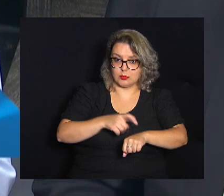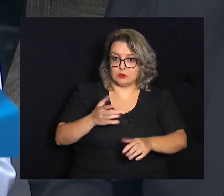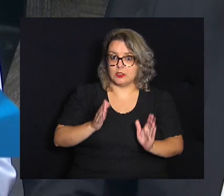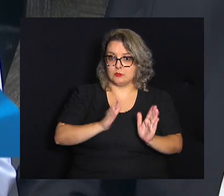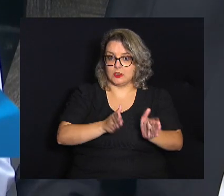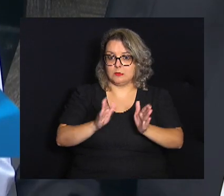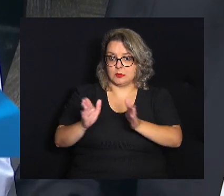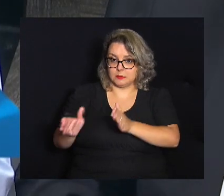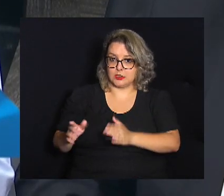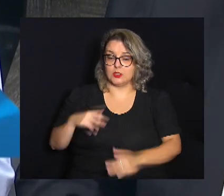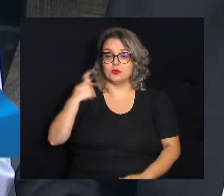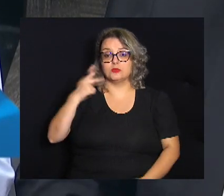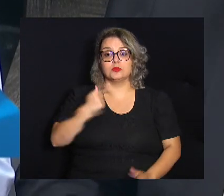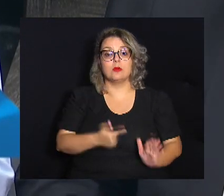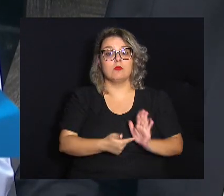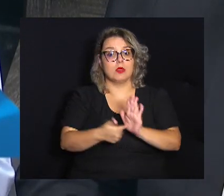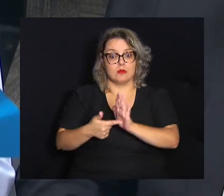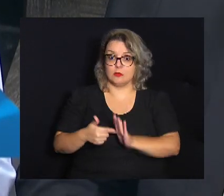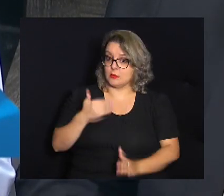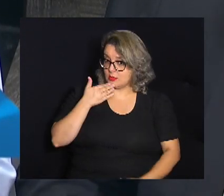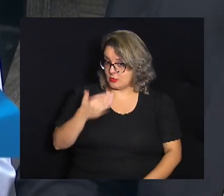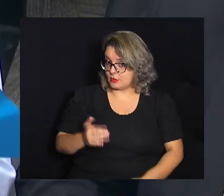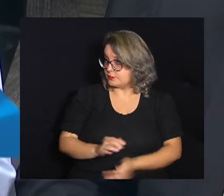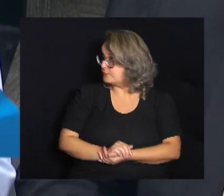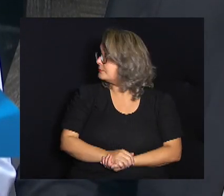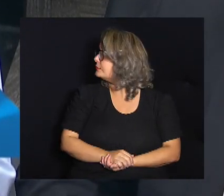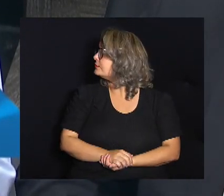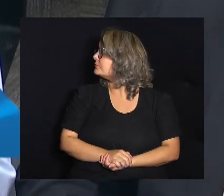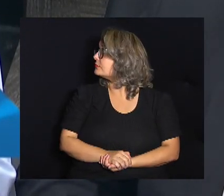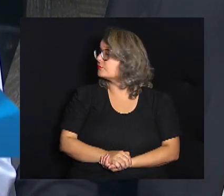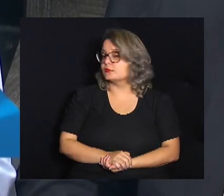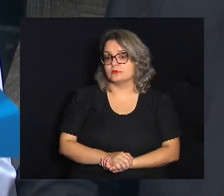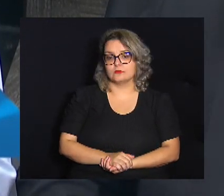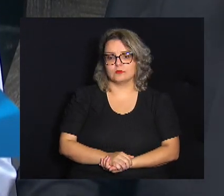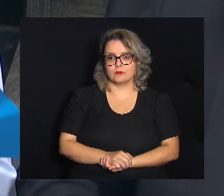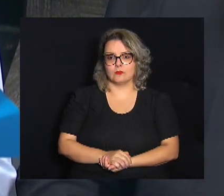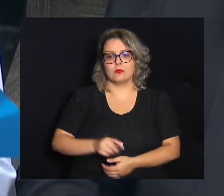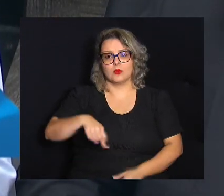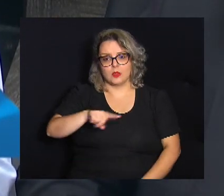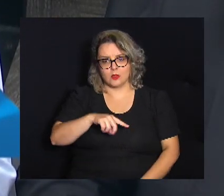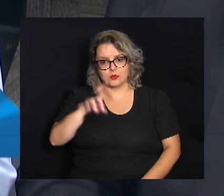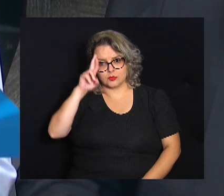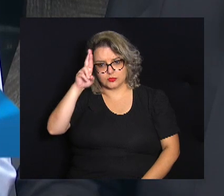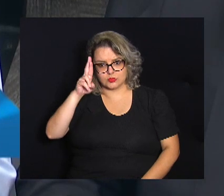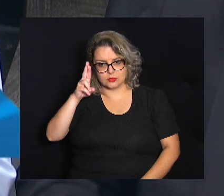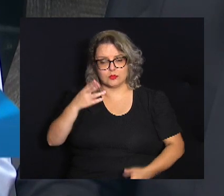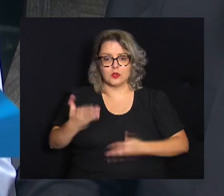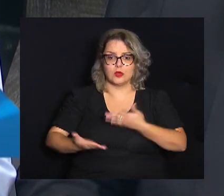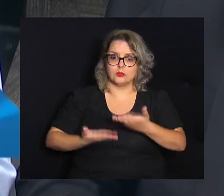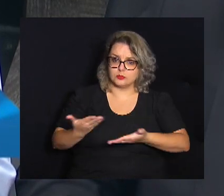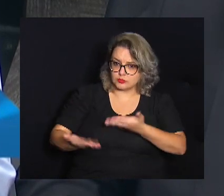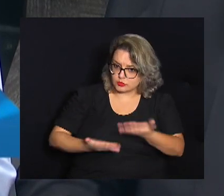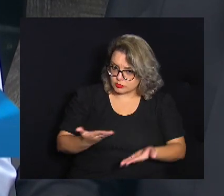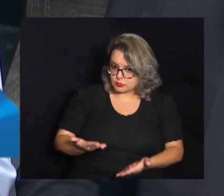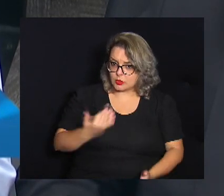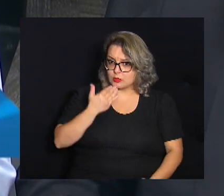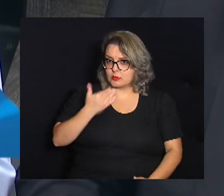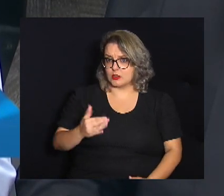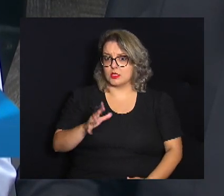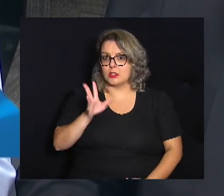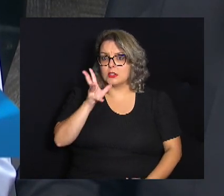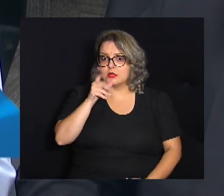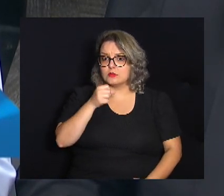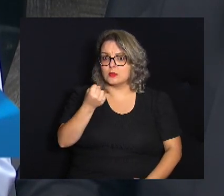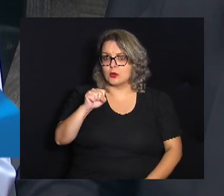vereadores apresentaram demandas. Posso atestar a eficiência dos senhores, por um trabalho que nós solicitamos e demorou 8